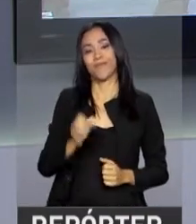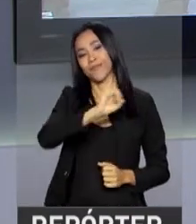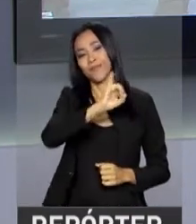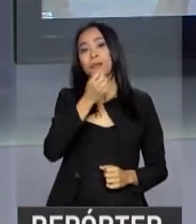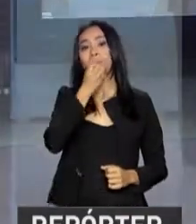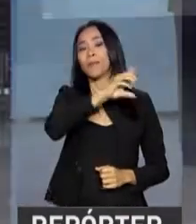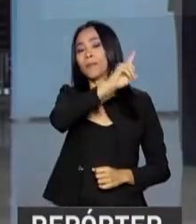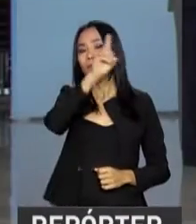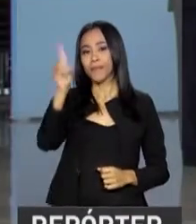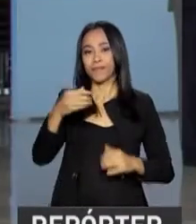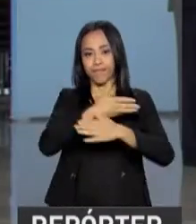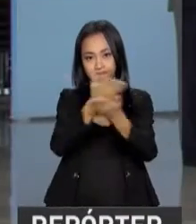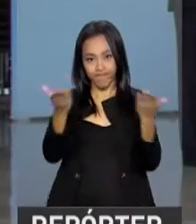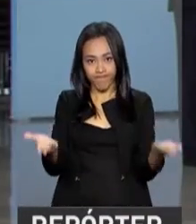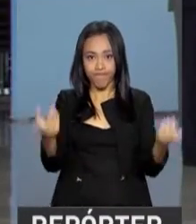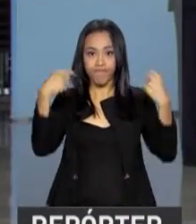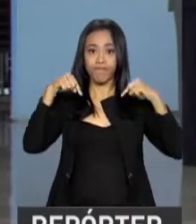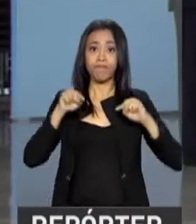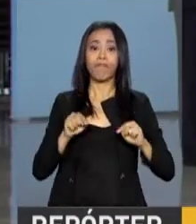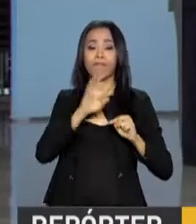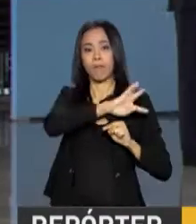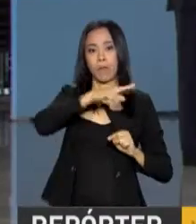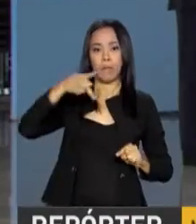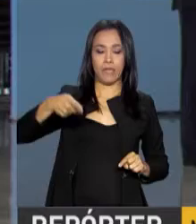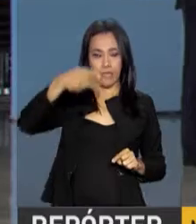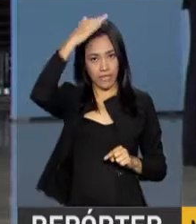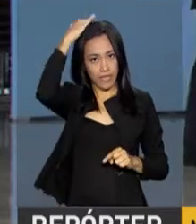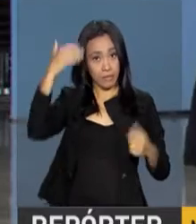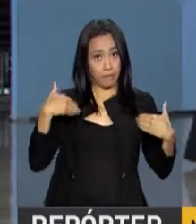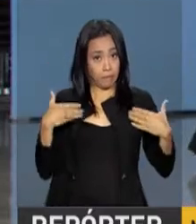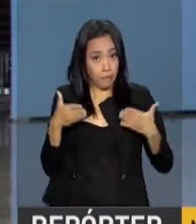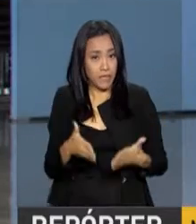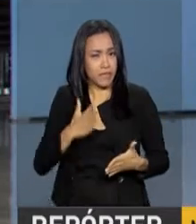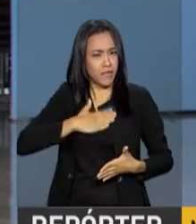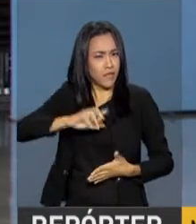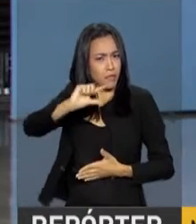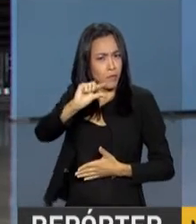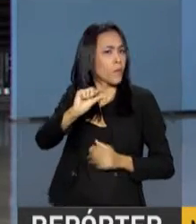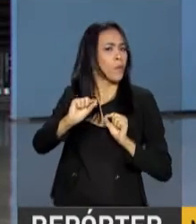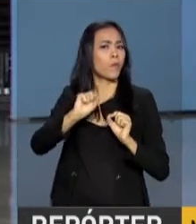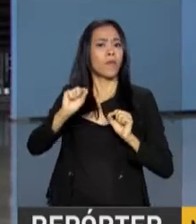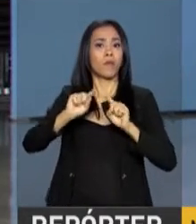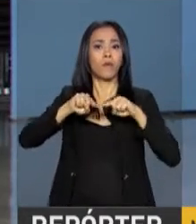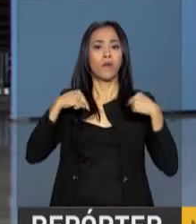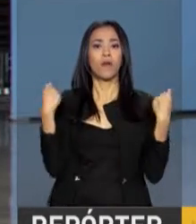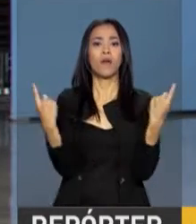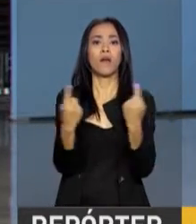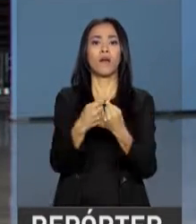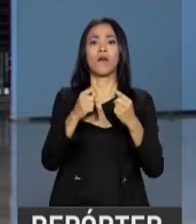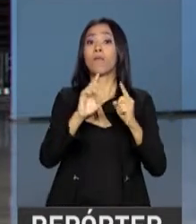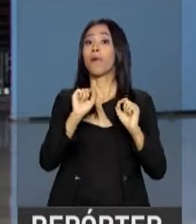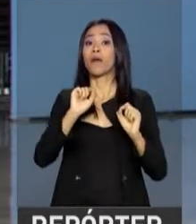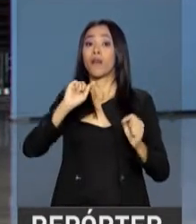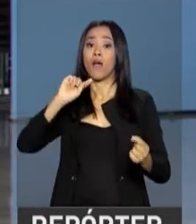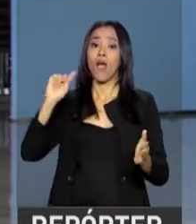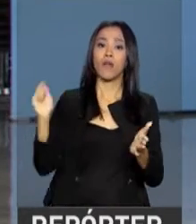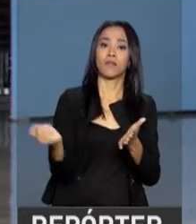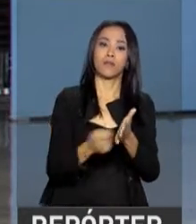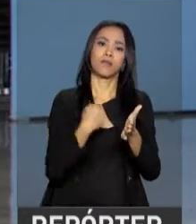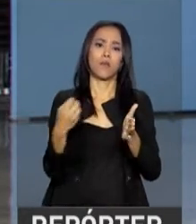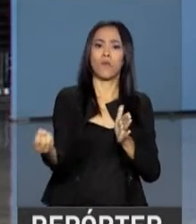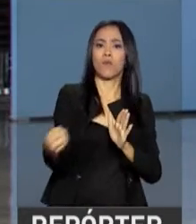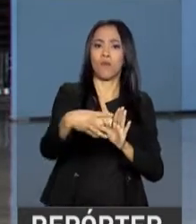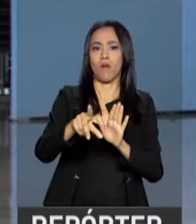times o bom dia a todos o presidente michel temer participa daqui a pouquinho de uma cerimônia para assinar uma nova